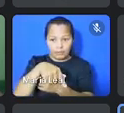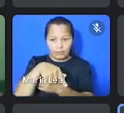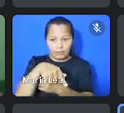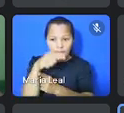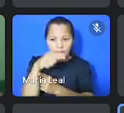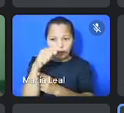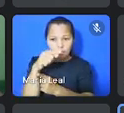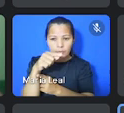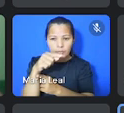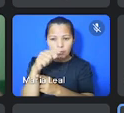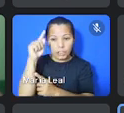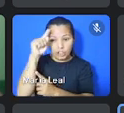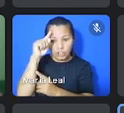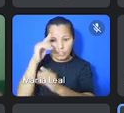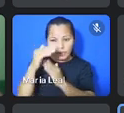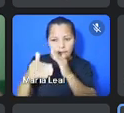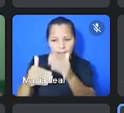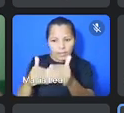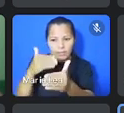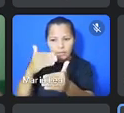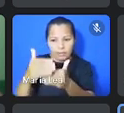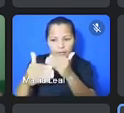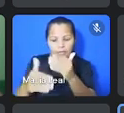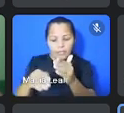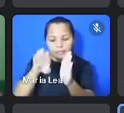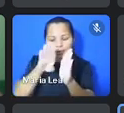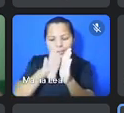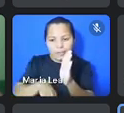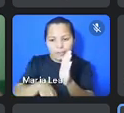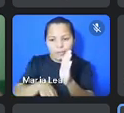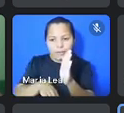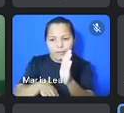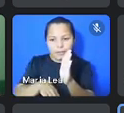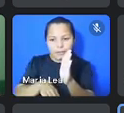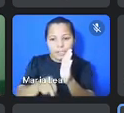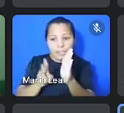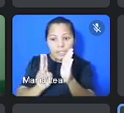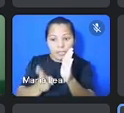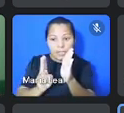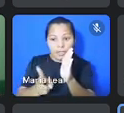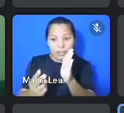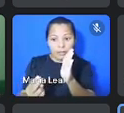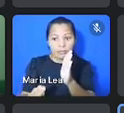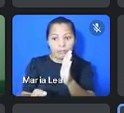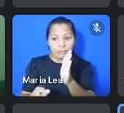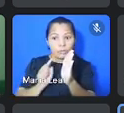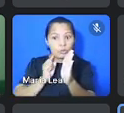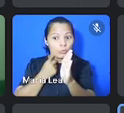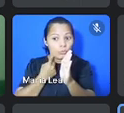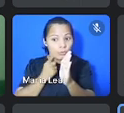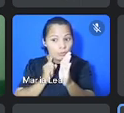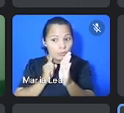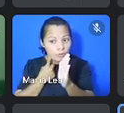vai retirar uma quantidade fixa de poluente,